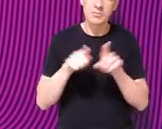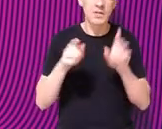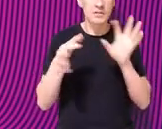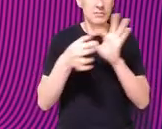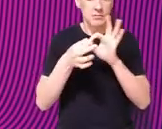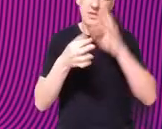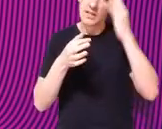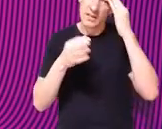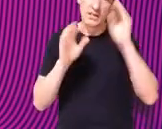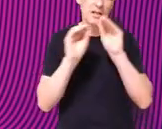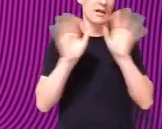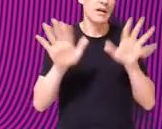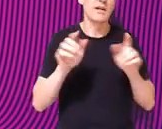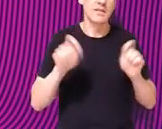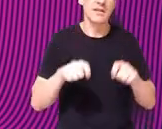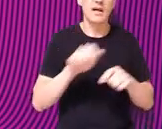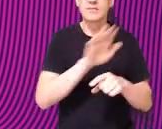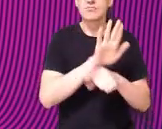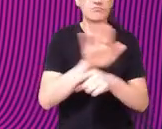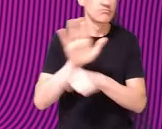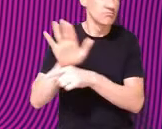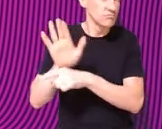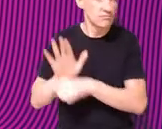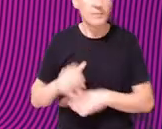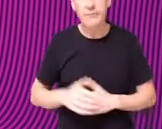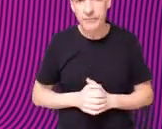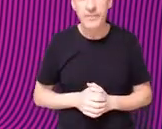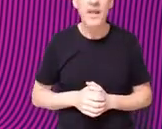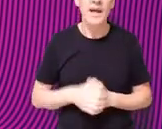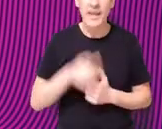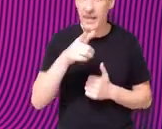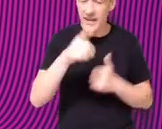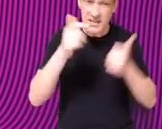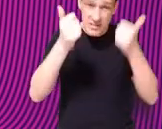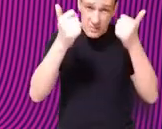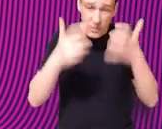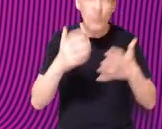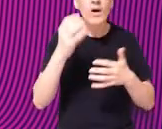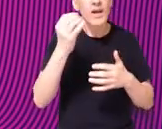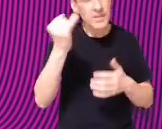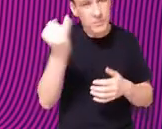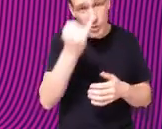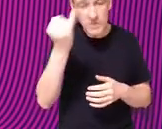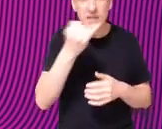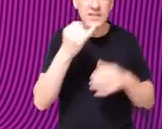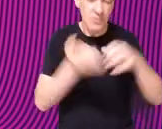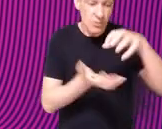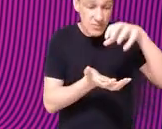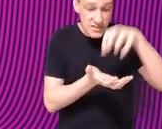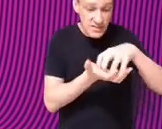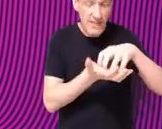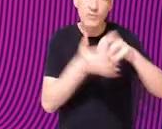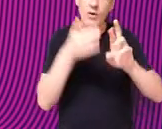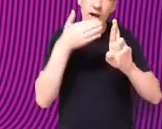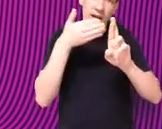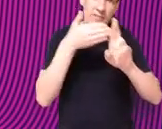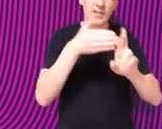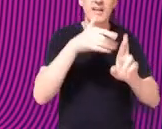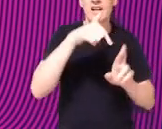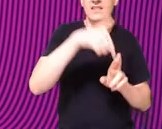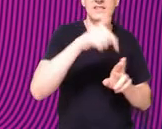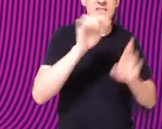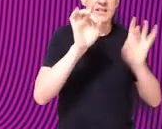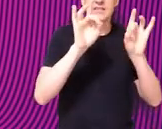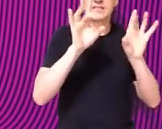caso mostra brilhantemente o quanto é importante avaliar pacientes com ciência cardíaca em centros de excelência, e o quanto